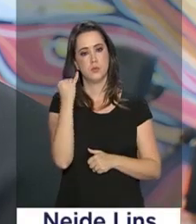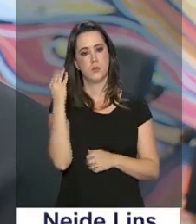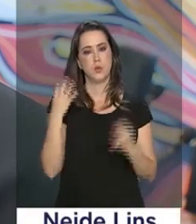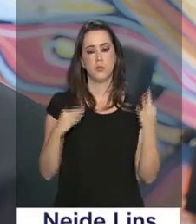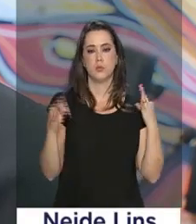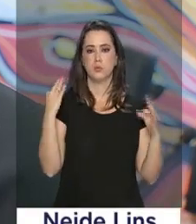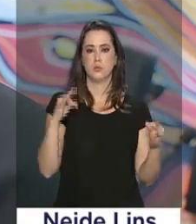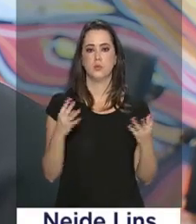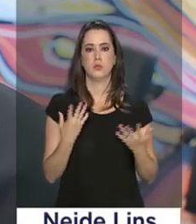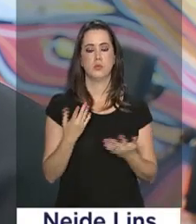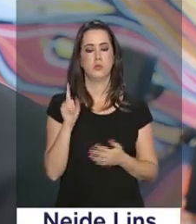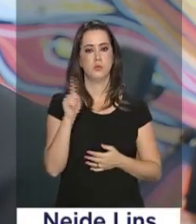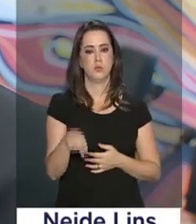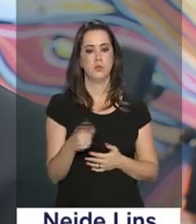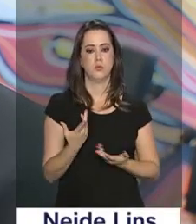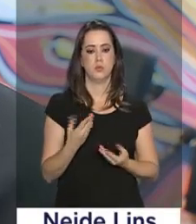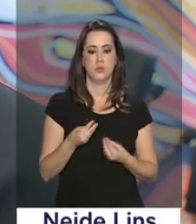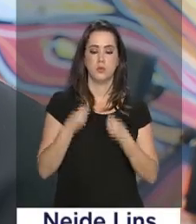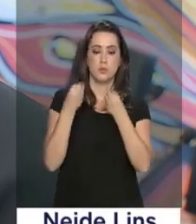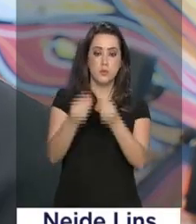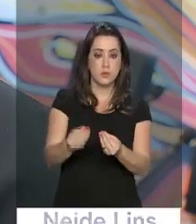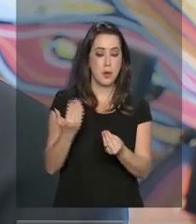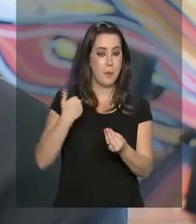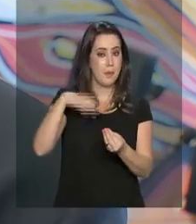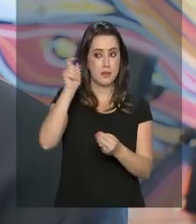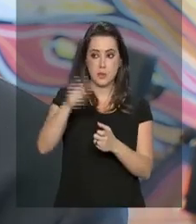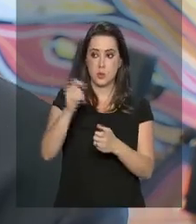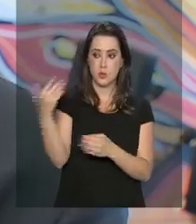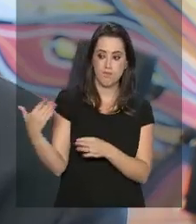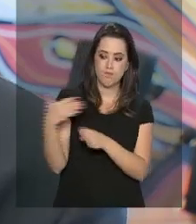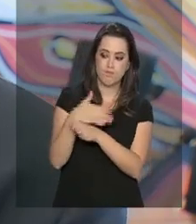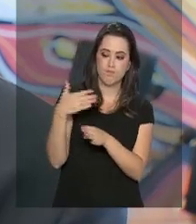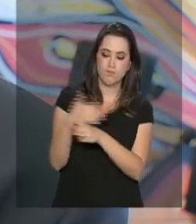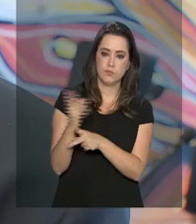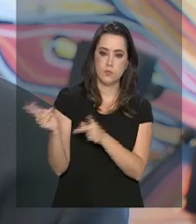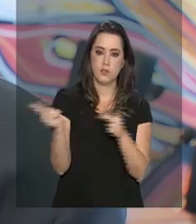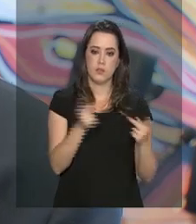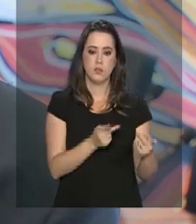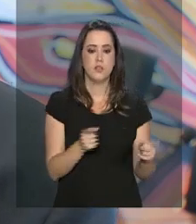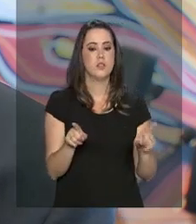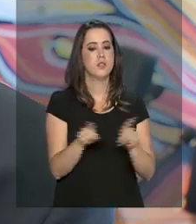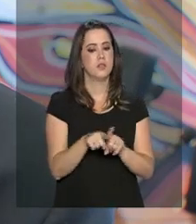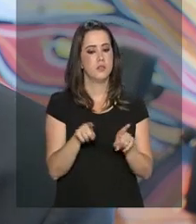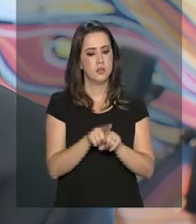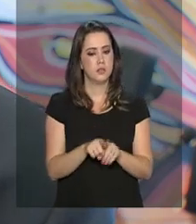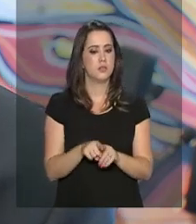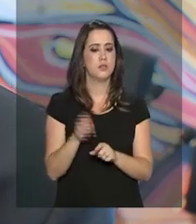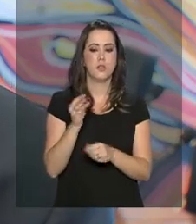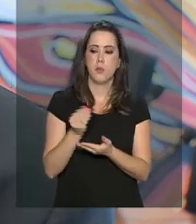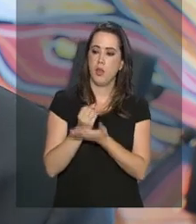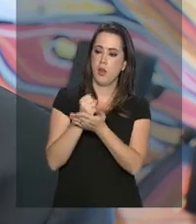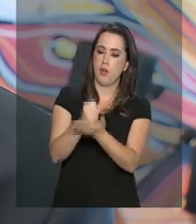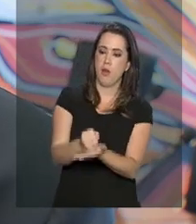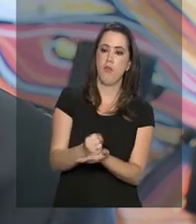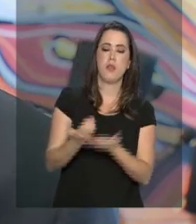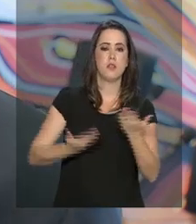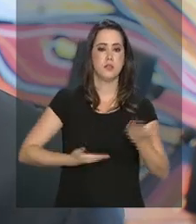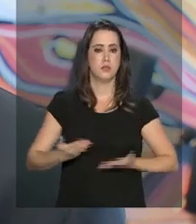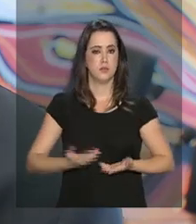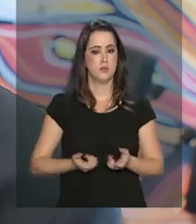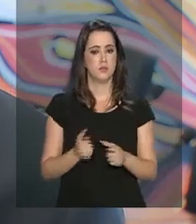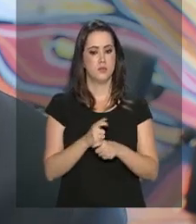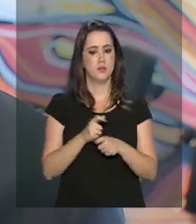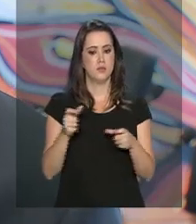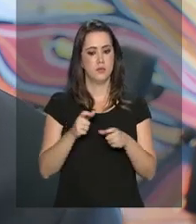turismo vai a trazer mais mais pessoas e também a melhoria na prestação de serviços e amplie